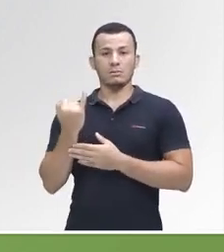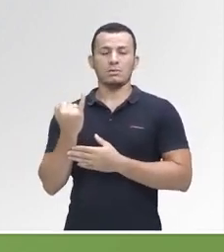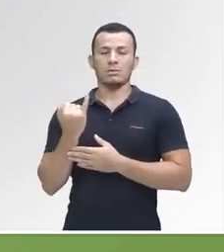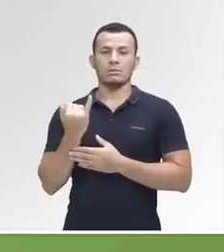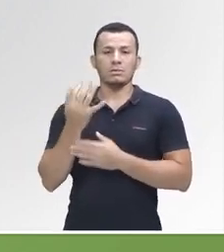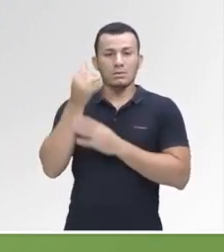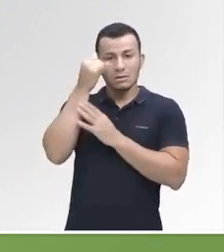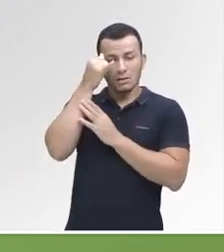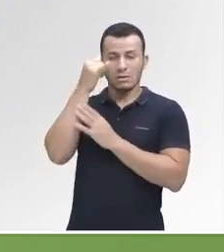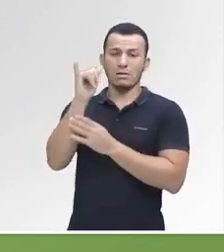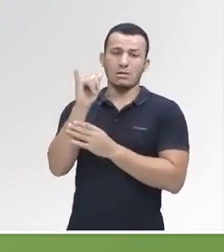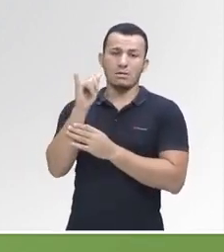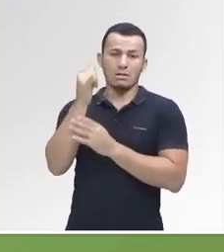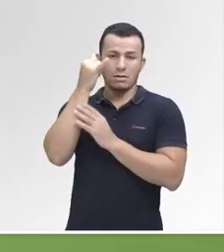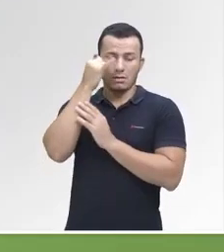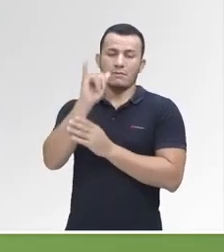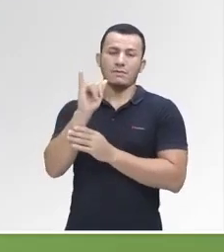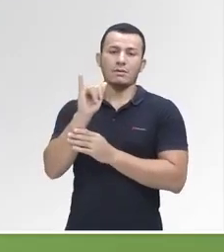coloque substâncias